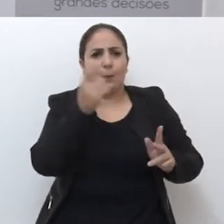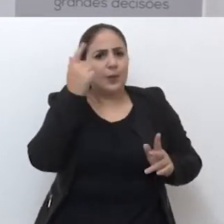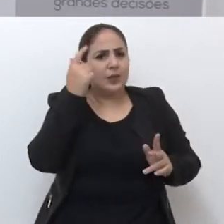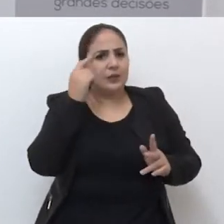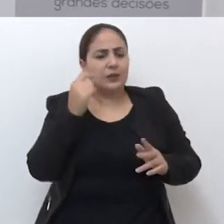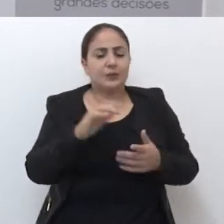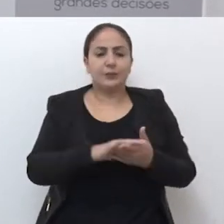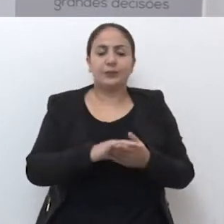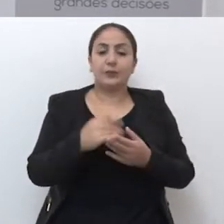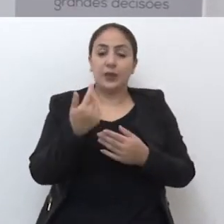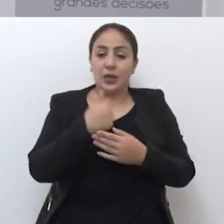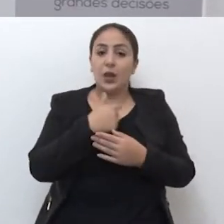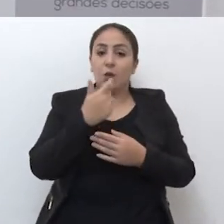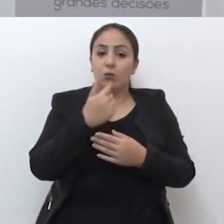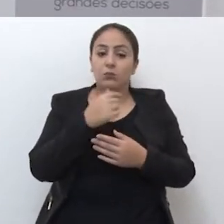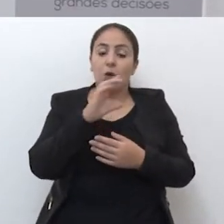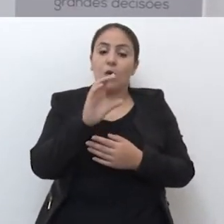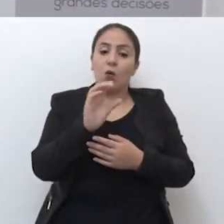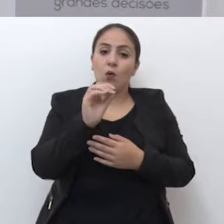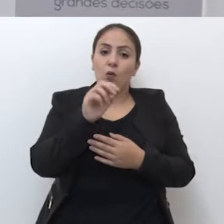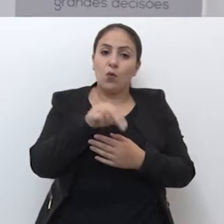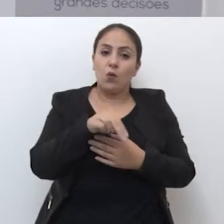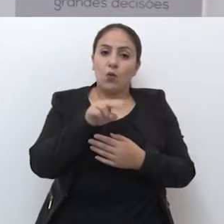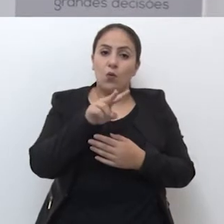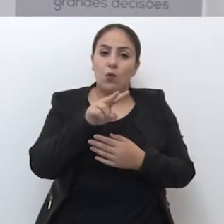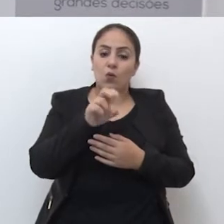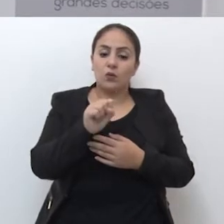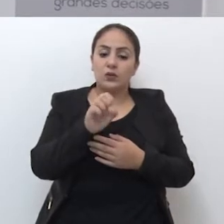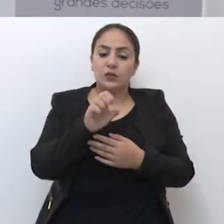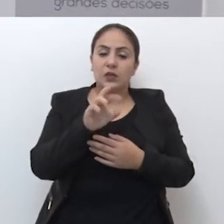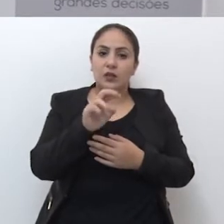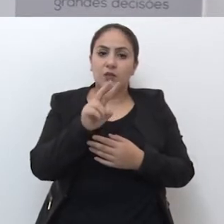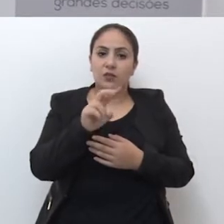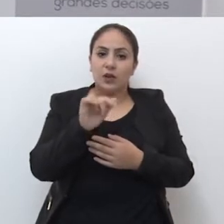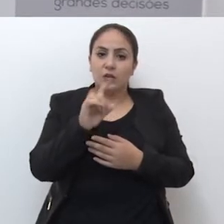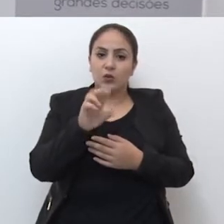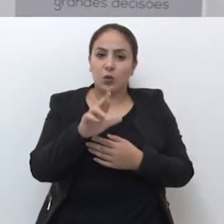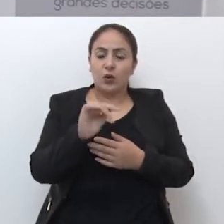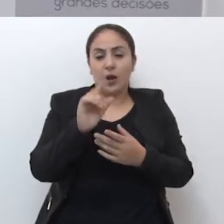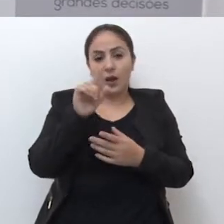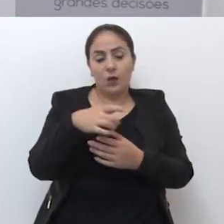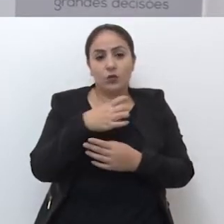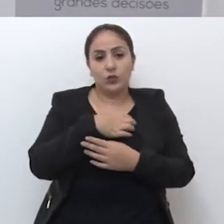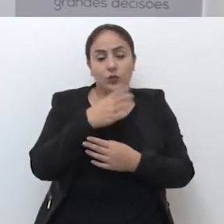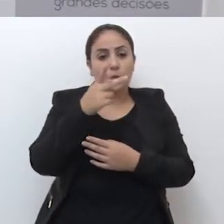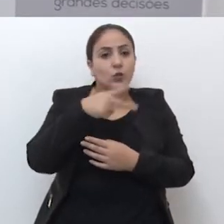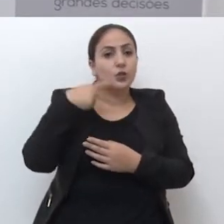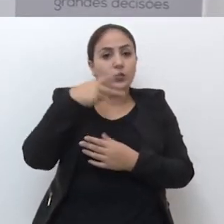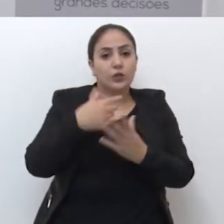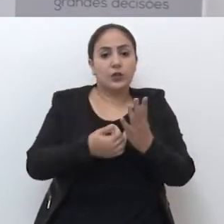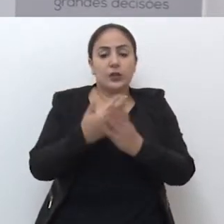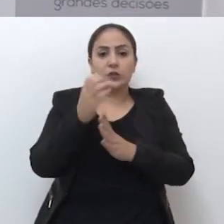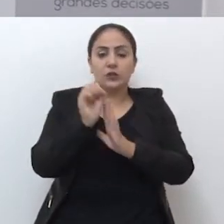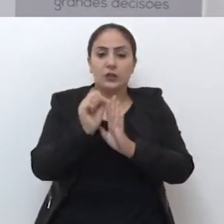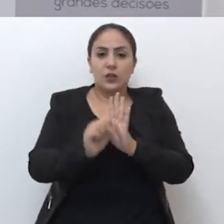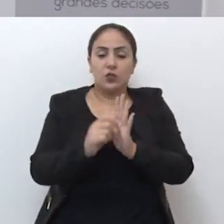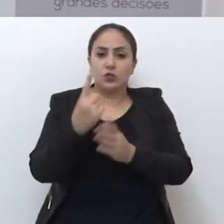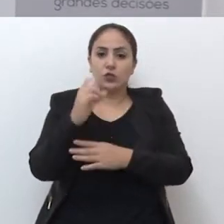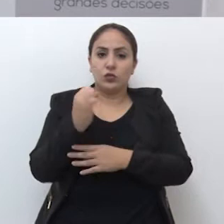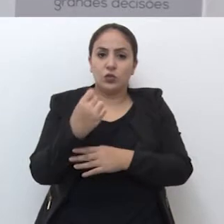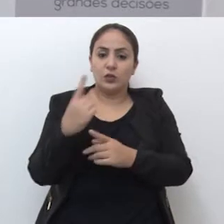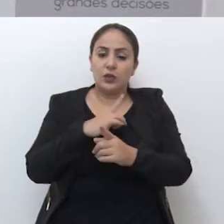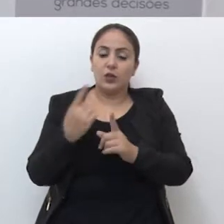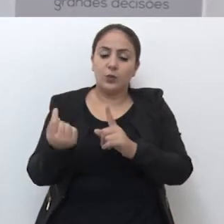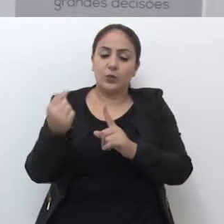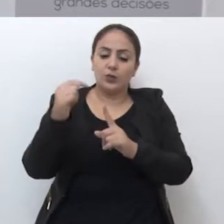transmitir em atos concretos. Eu me considero conservador e o conservadorismo, nesse sentido, é uma posição política que foi criada no século XVIII e que tem por objetivo,